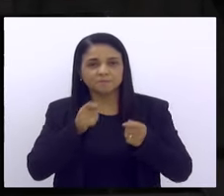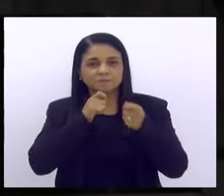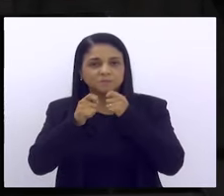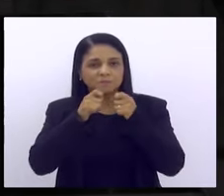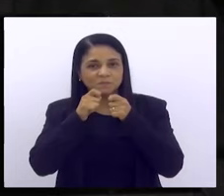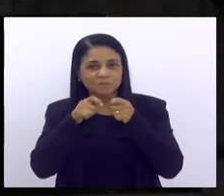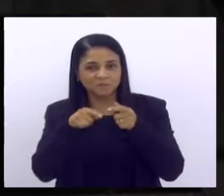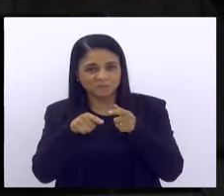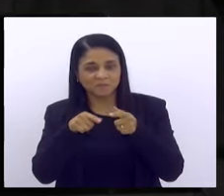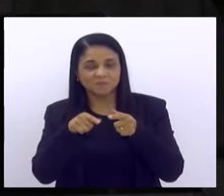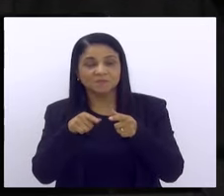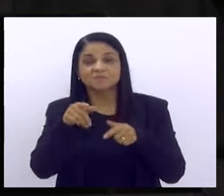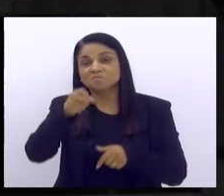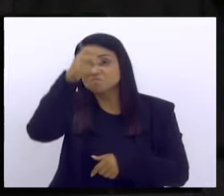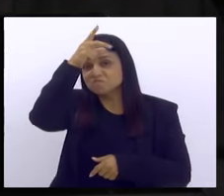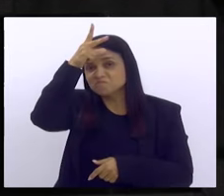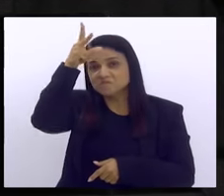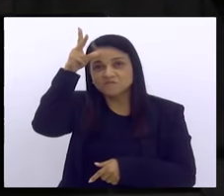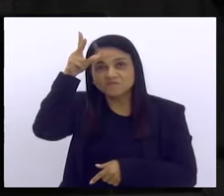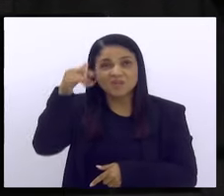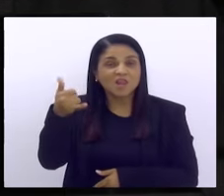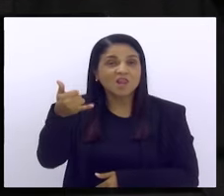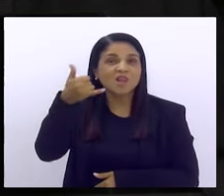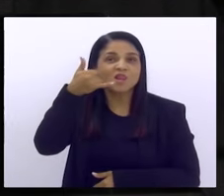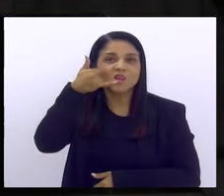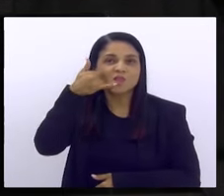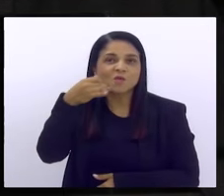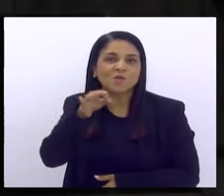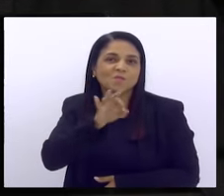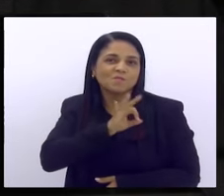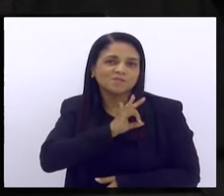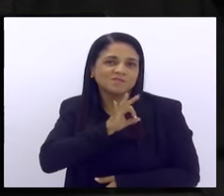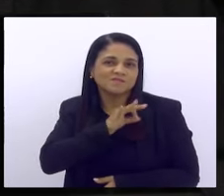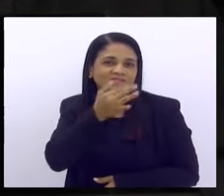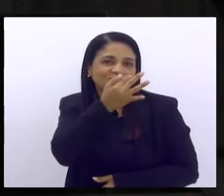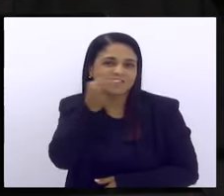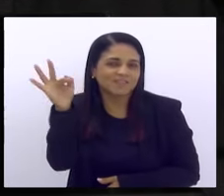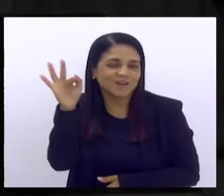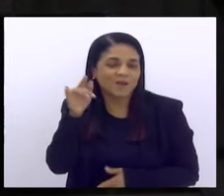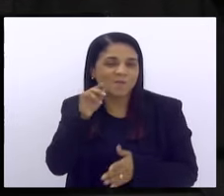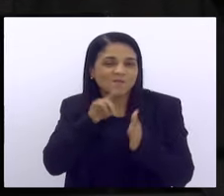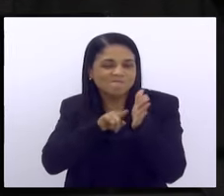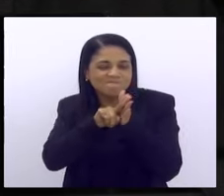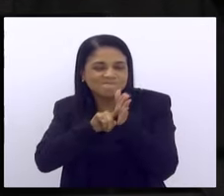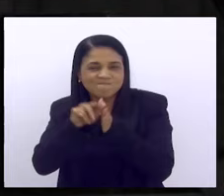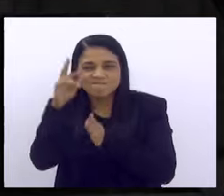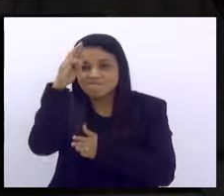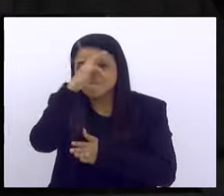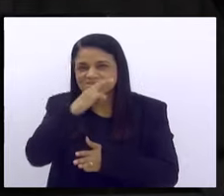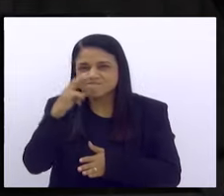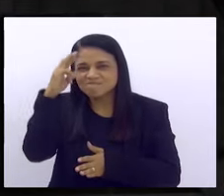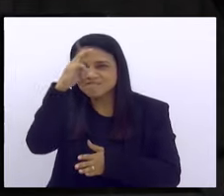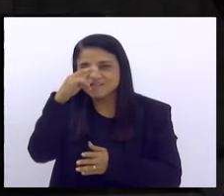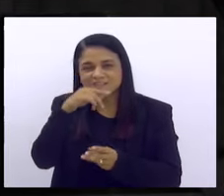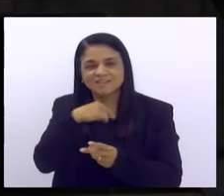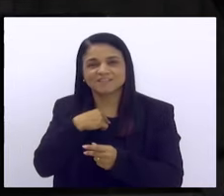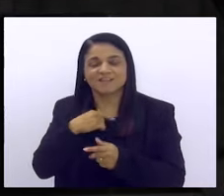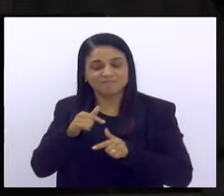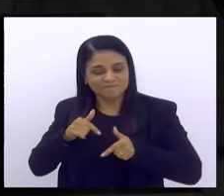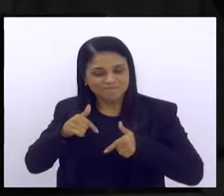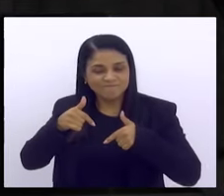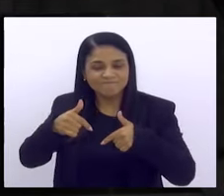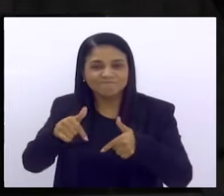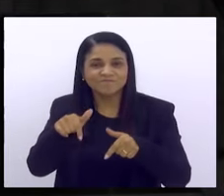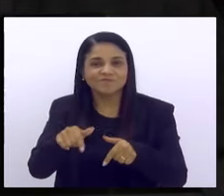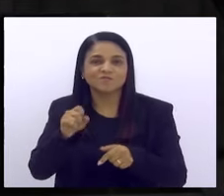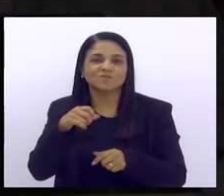prefeitinho, ligou para a Polícia Federal, para o Subprefeito da Polícia Federal, para investigar a forma truculenta que os